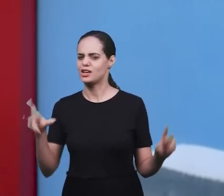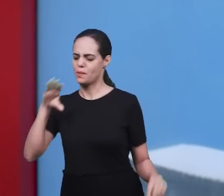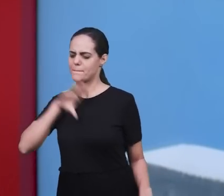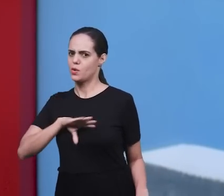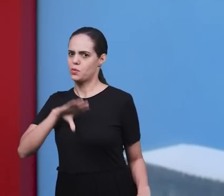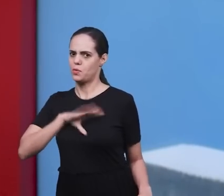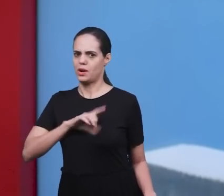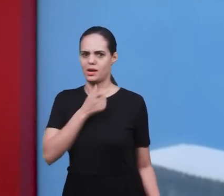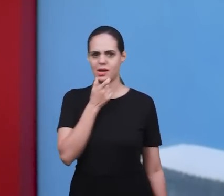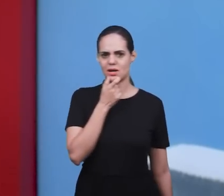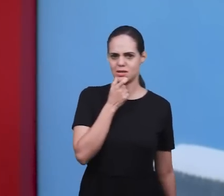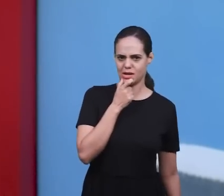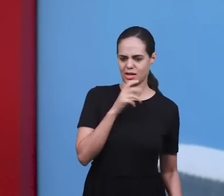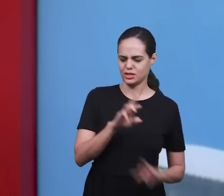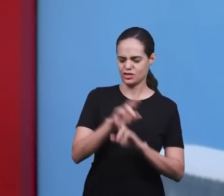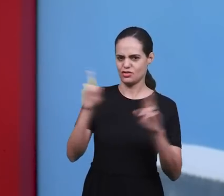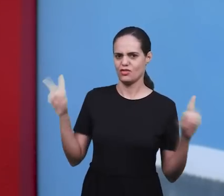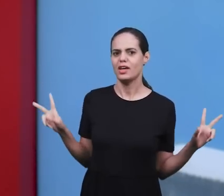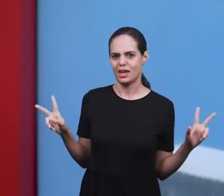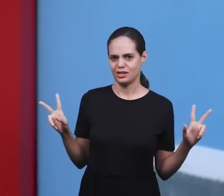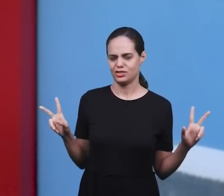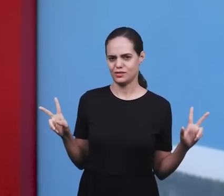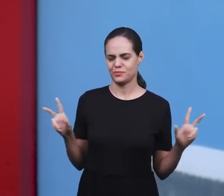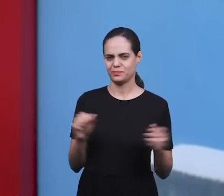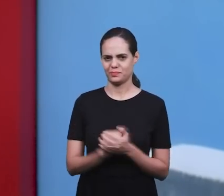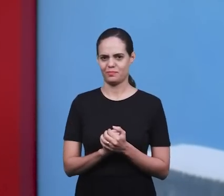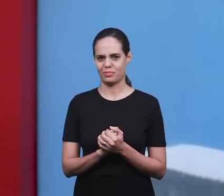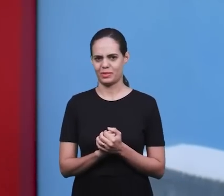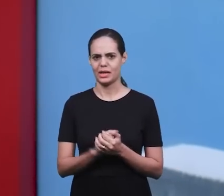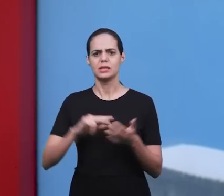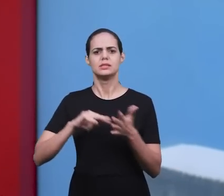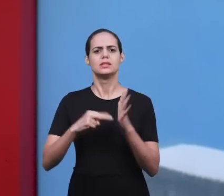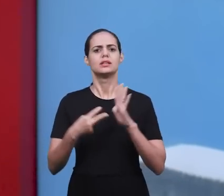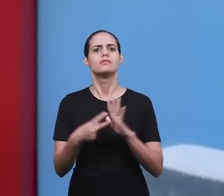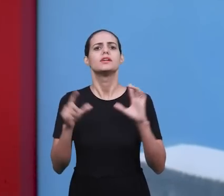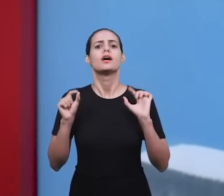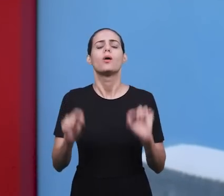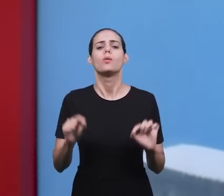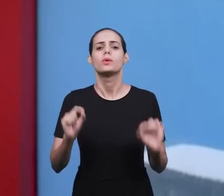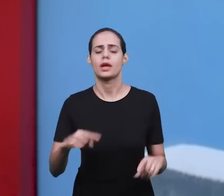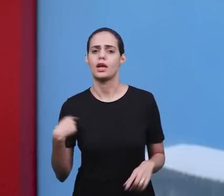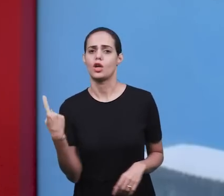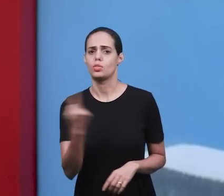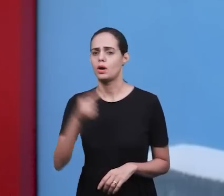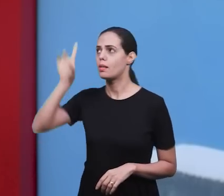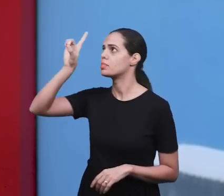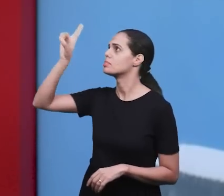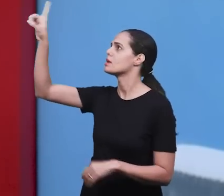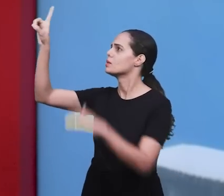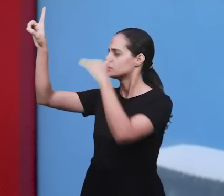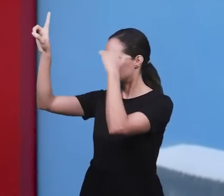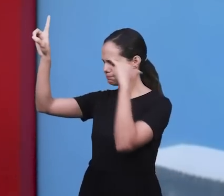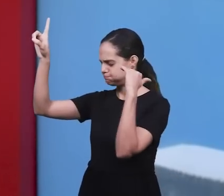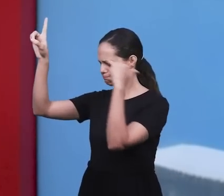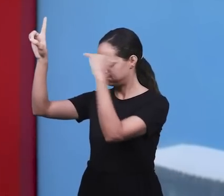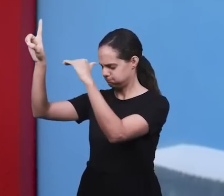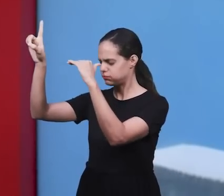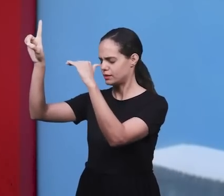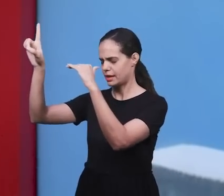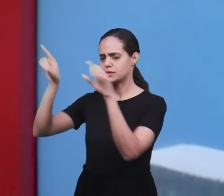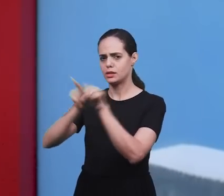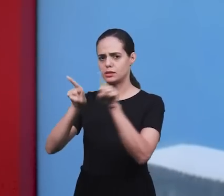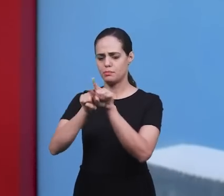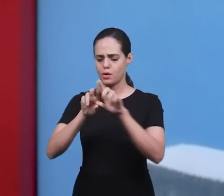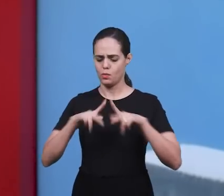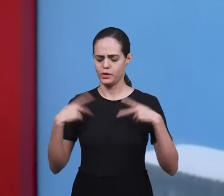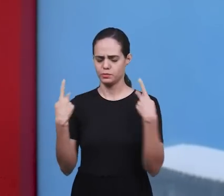nos posiciona, nós estamos pastores enquanto nós nos submetemos ao presbitério, o